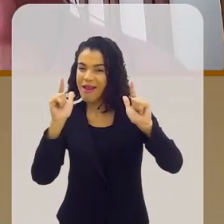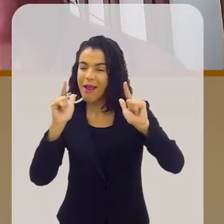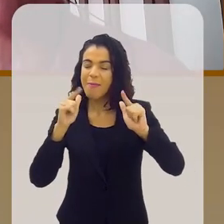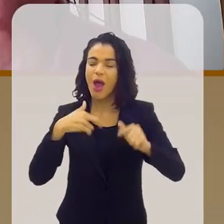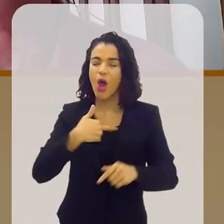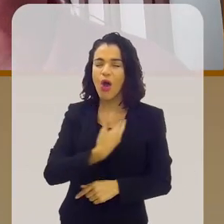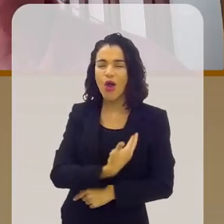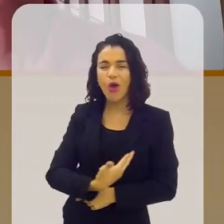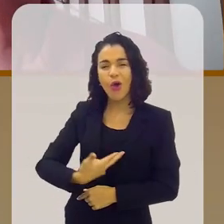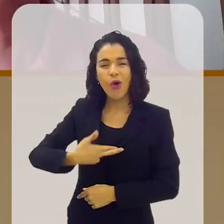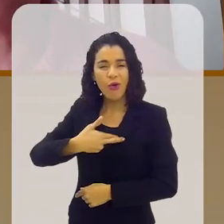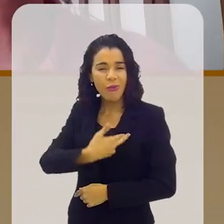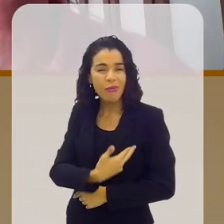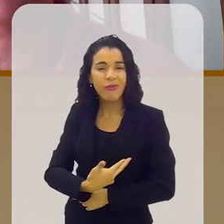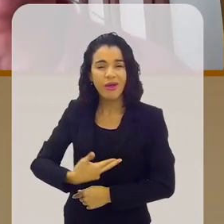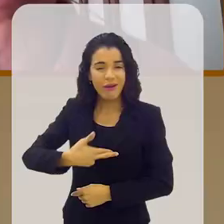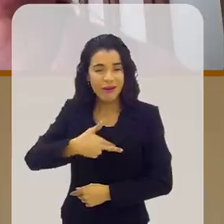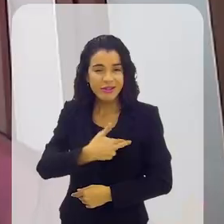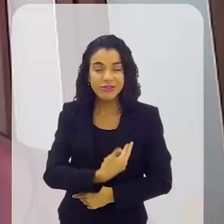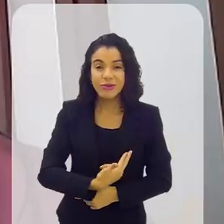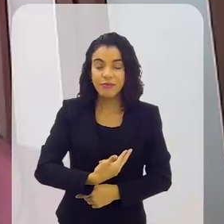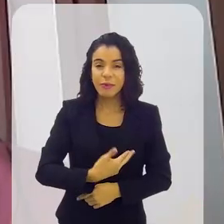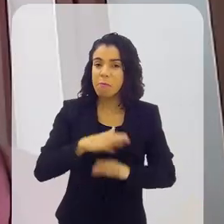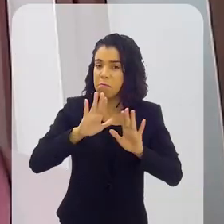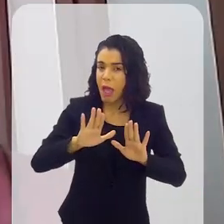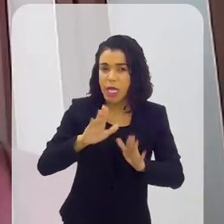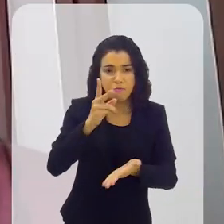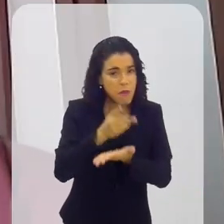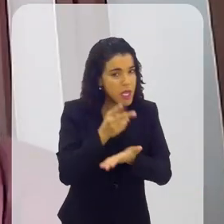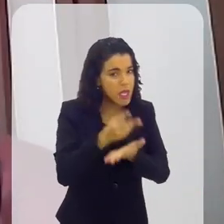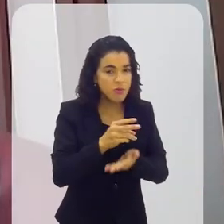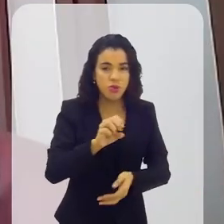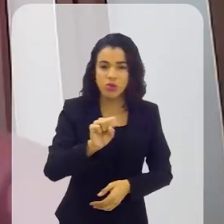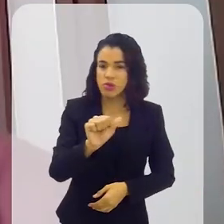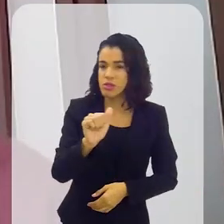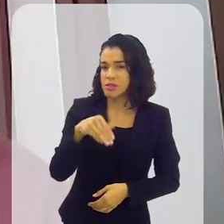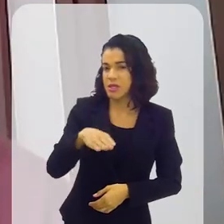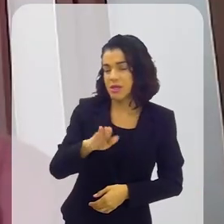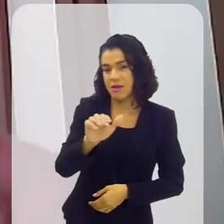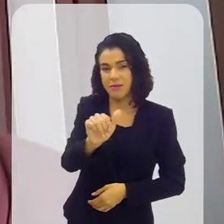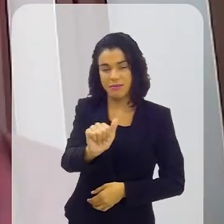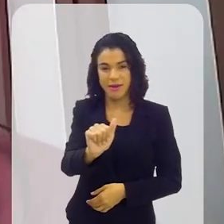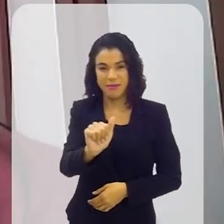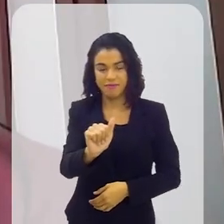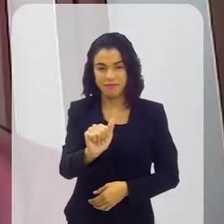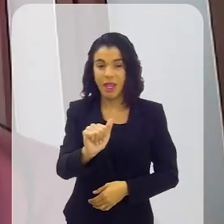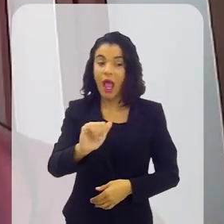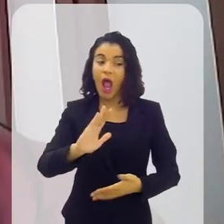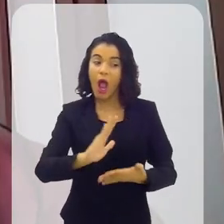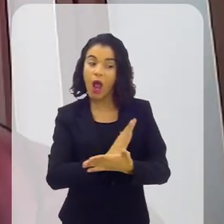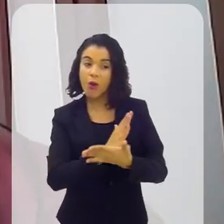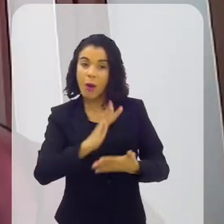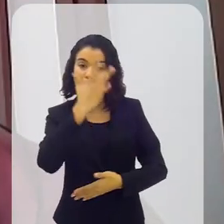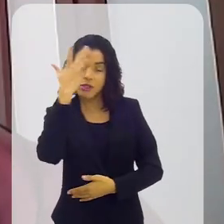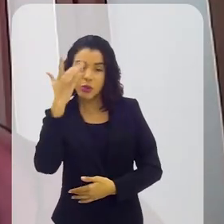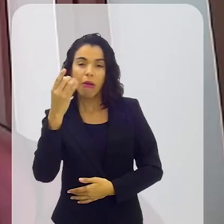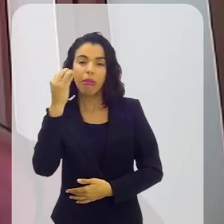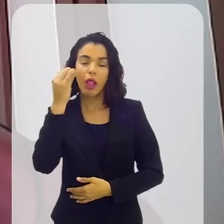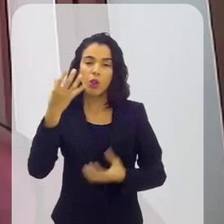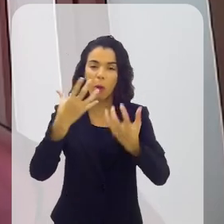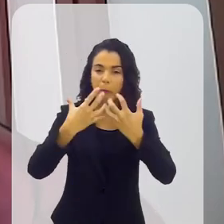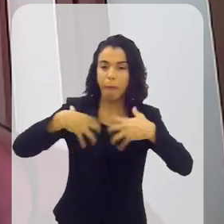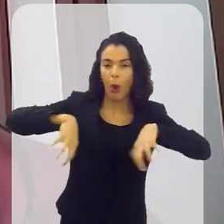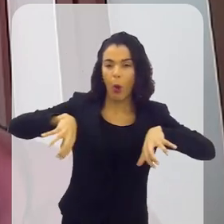meio chorosa. Mais romântica, né? Mais romântico. Mas é samba. Mas alguém tentou dividir, e